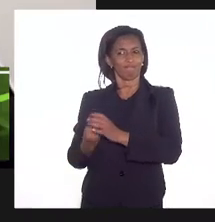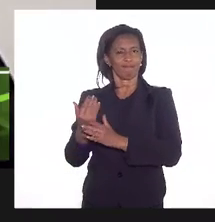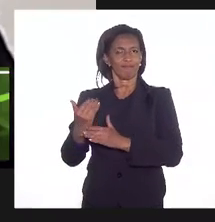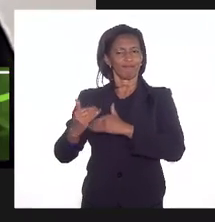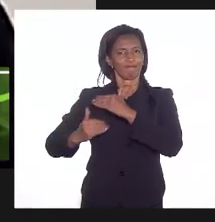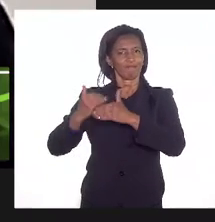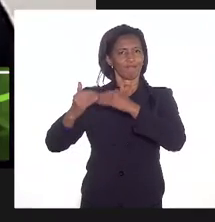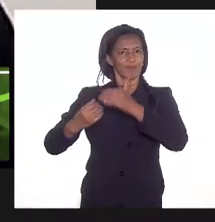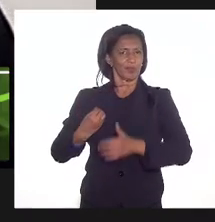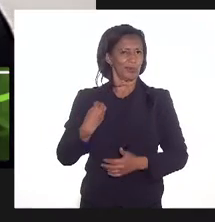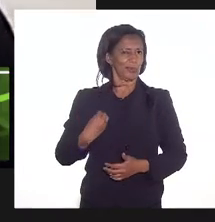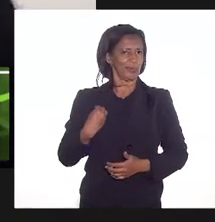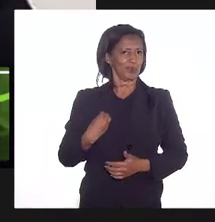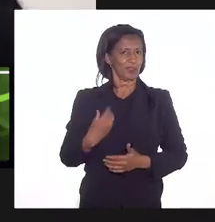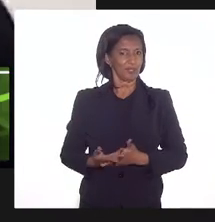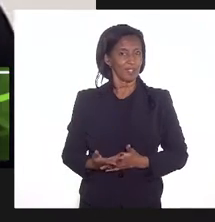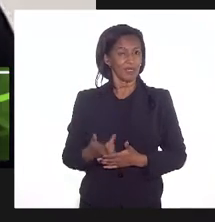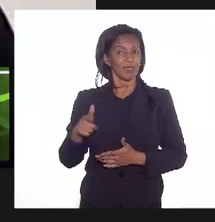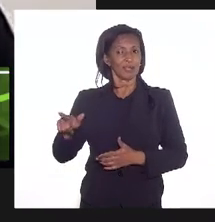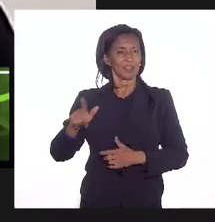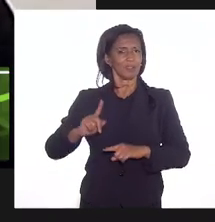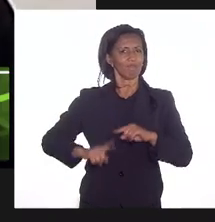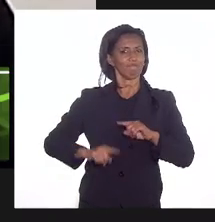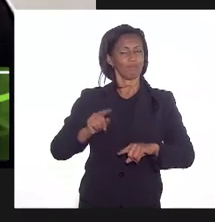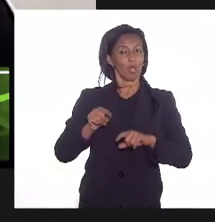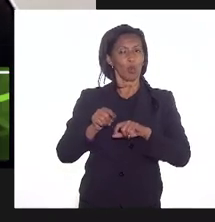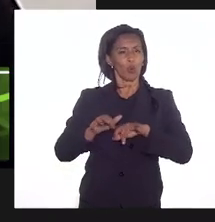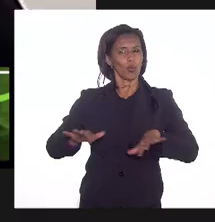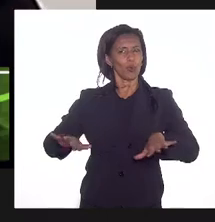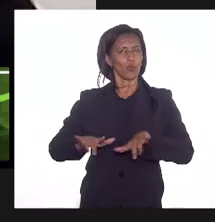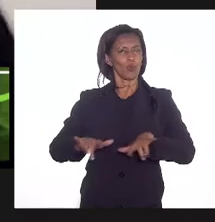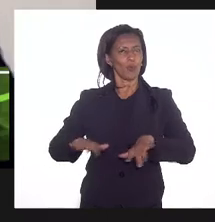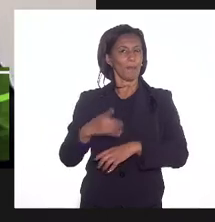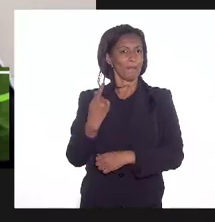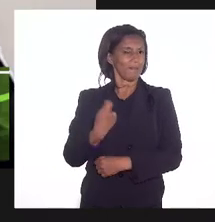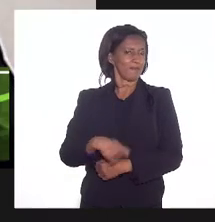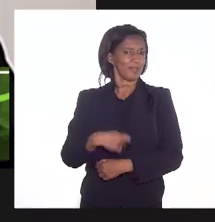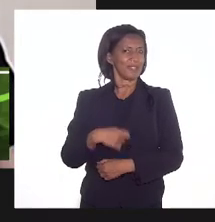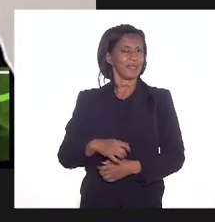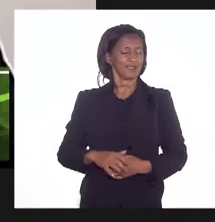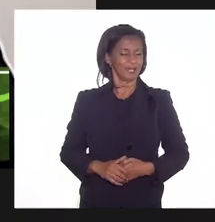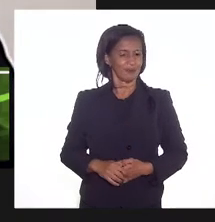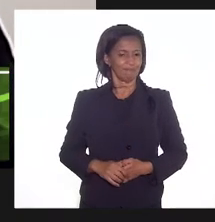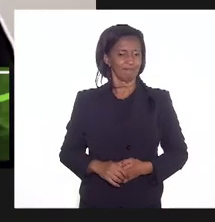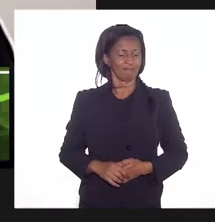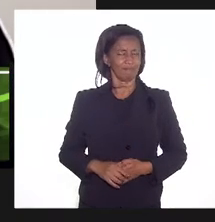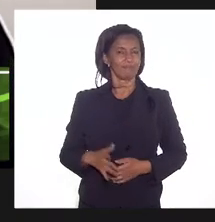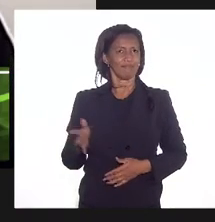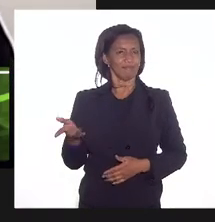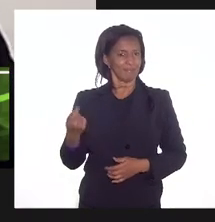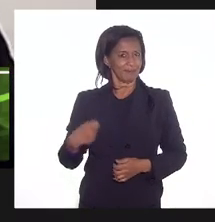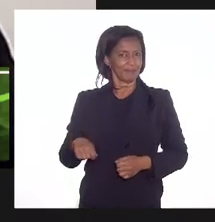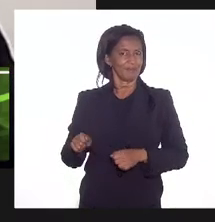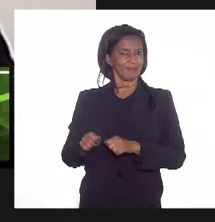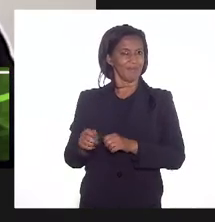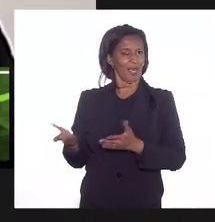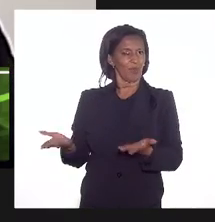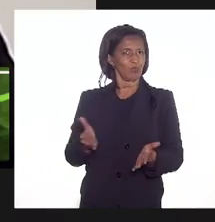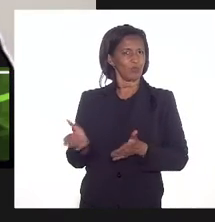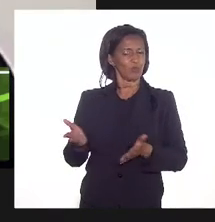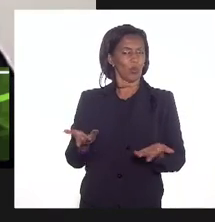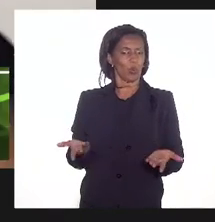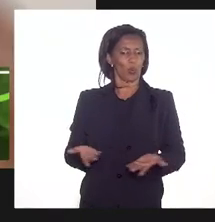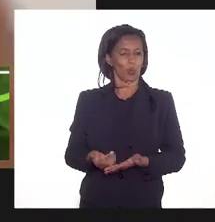carreira são ferramentas que o músico precisa dominar hoje em dia